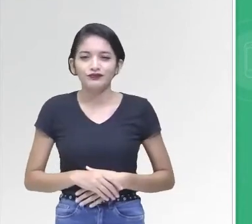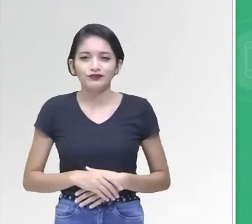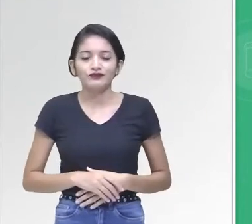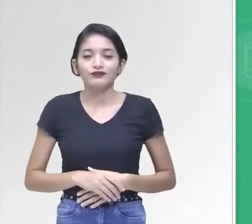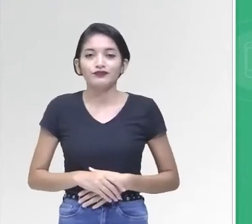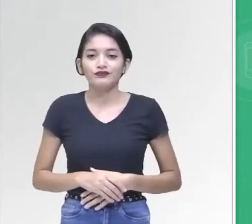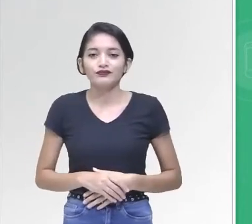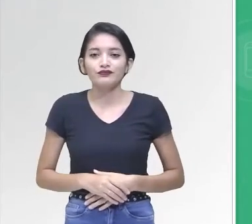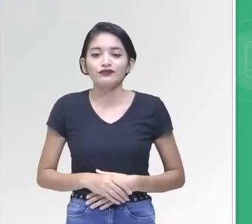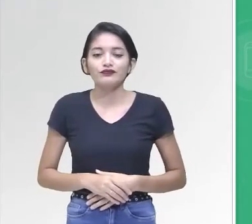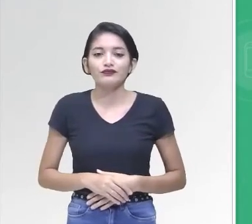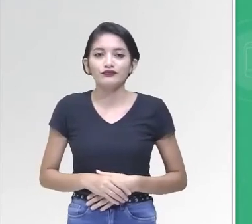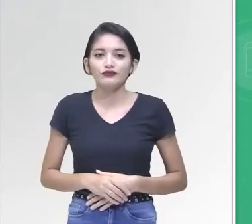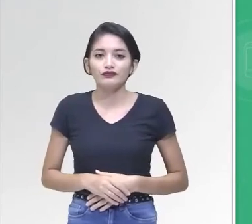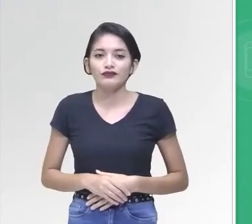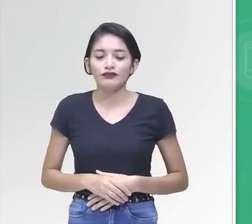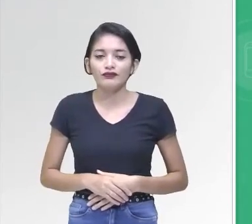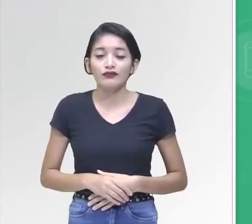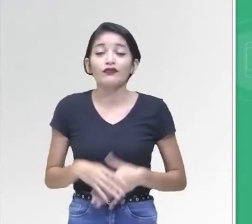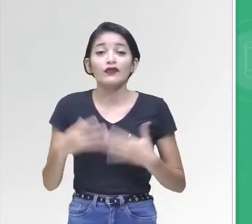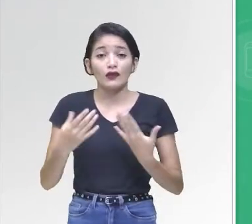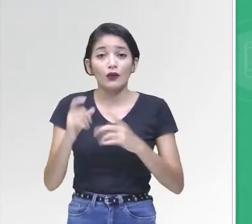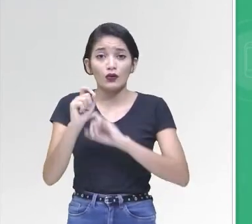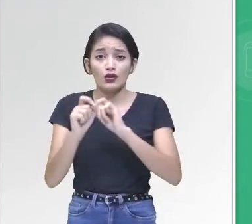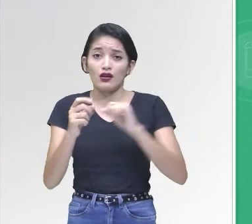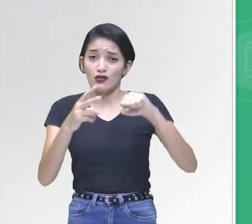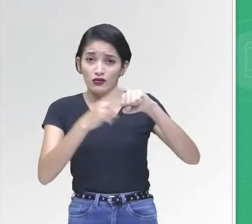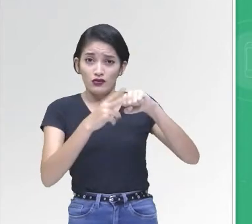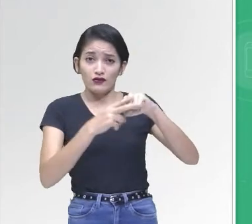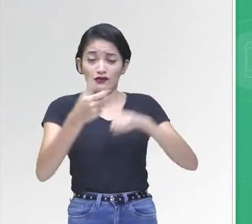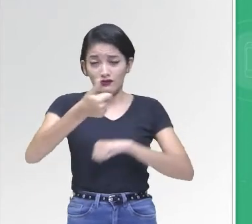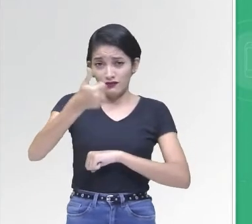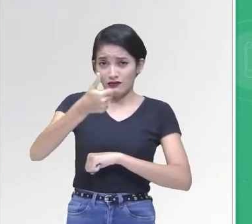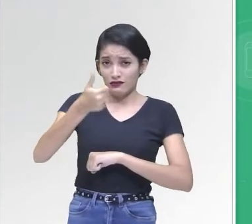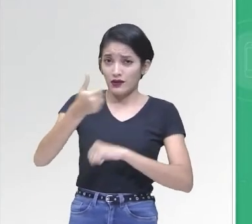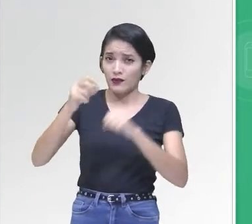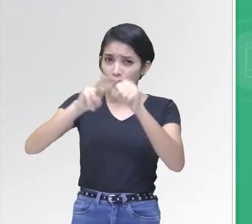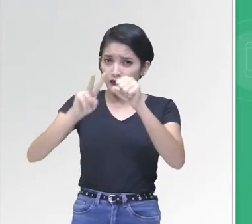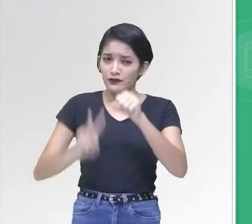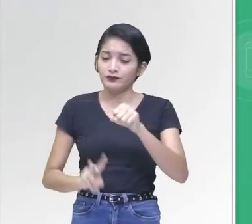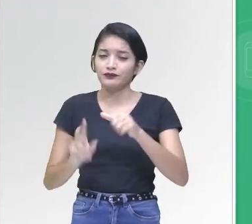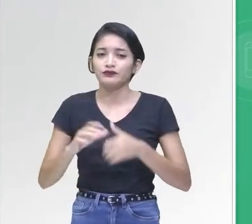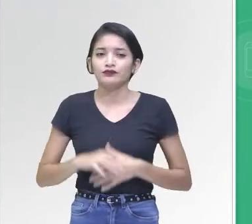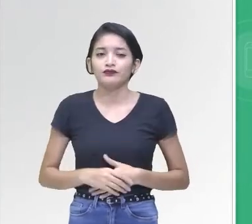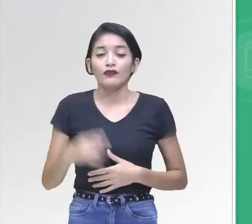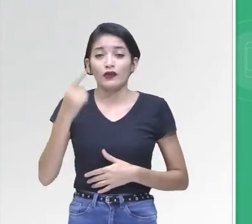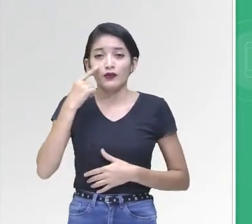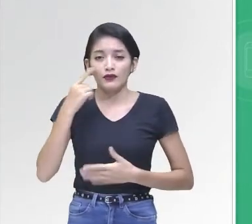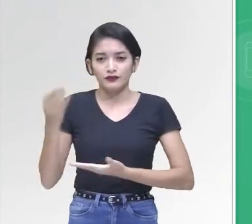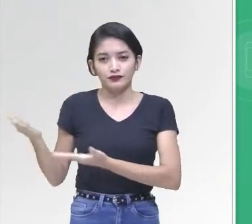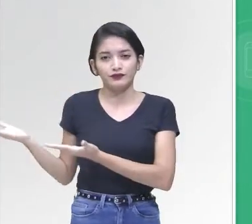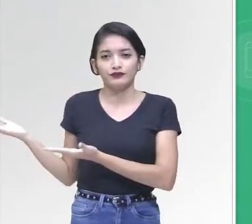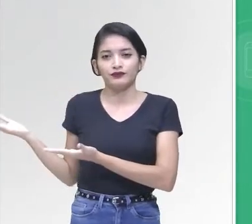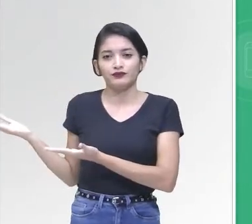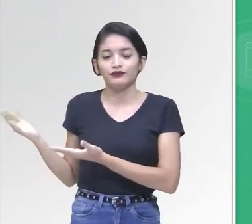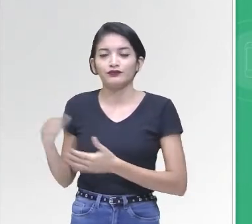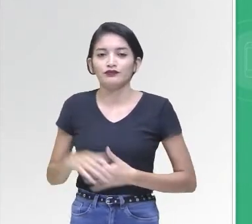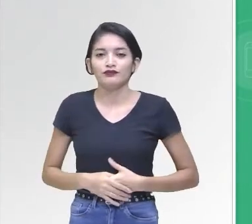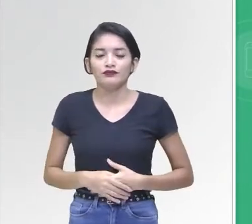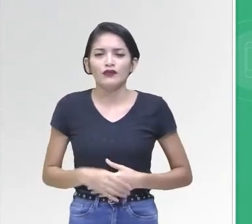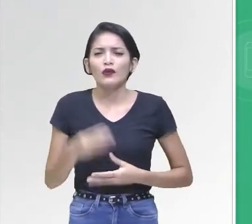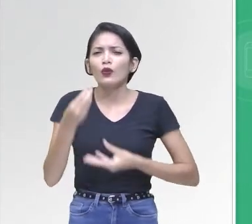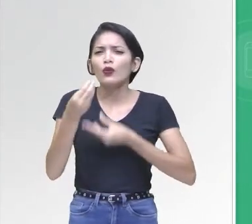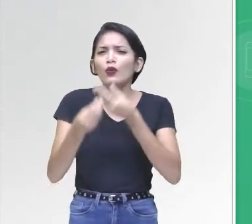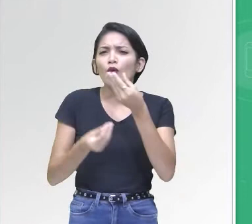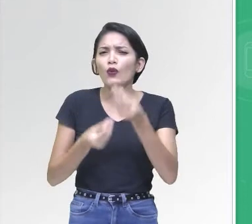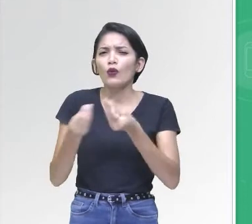variedades. Voltemos aqui. Vamos trabalhar com os verbos da primeira conjugação agora, ok? Veja, Vamos lá, como que nós conjugamos o